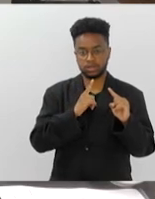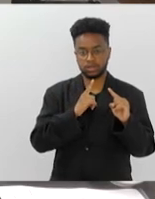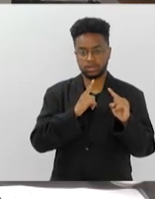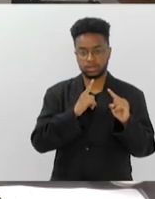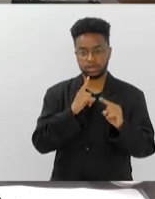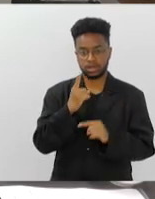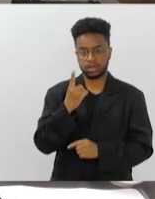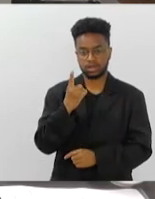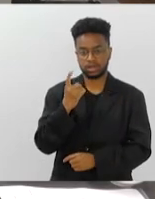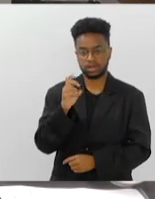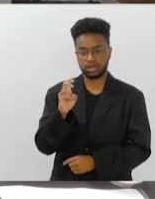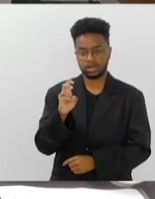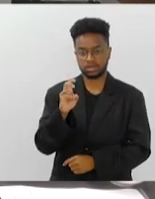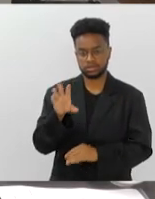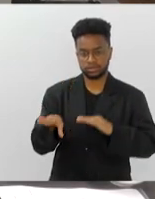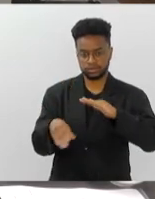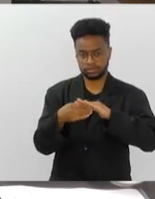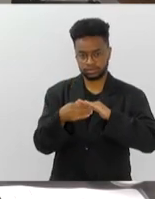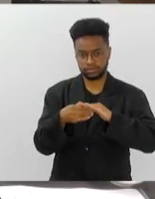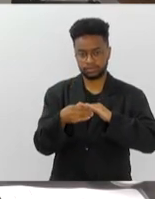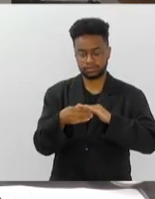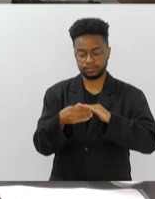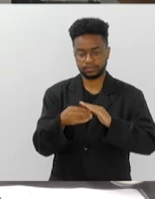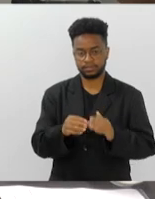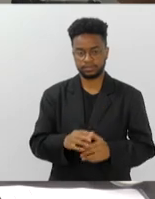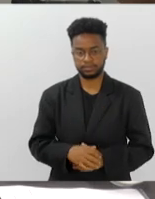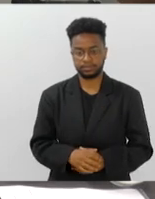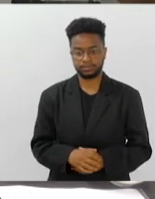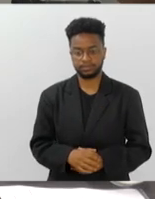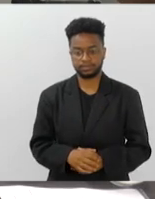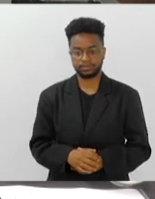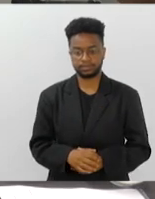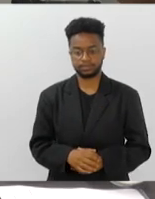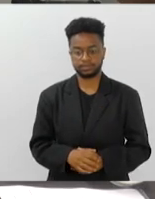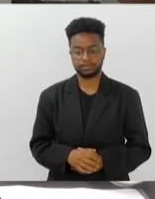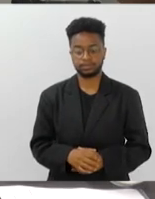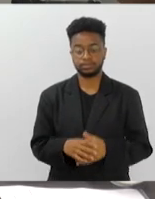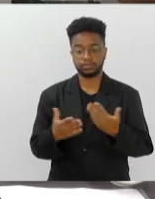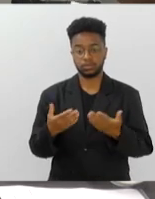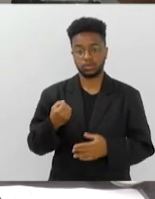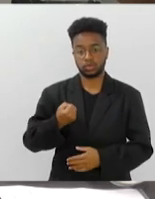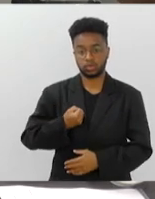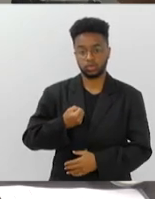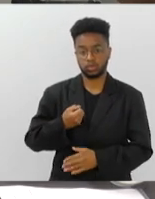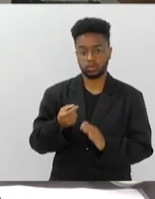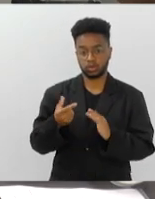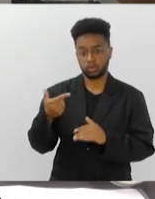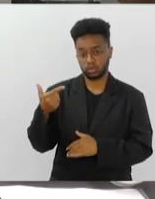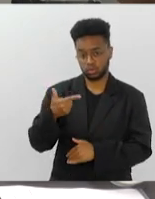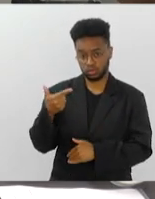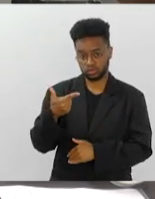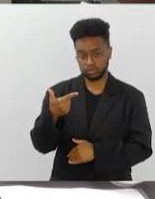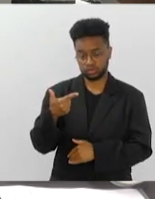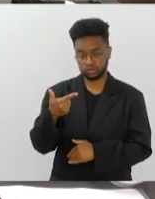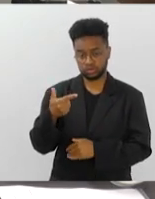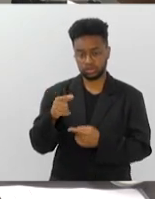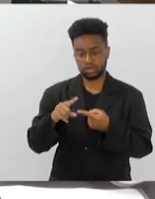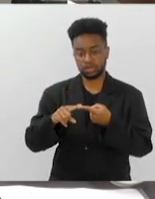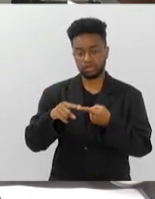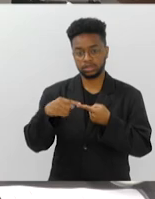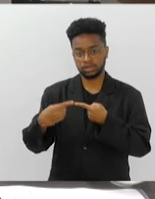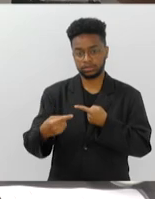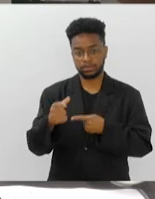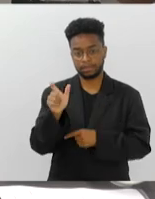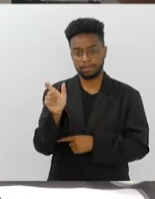15 emendas, sendo que na emenda número 2, depois da